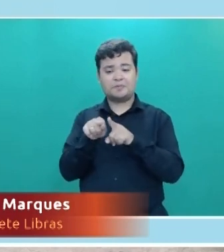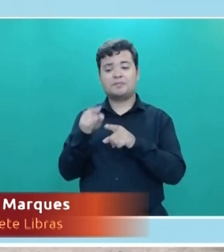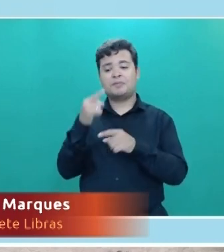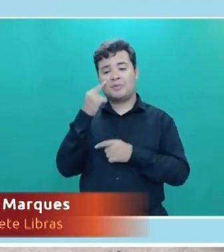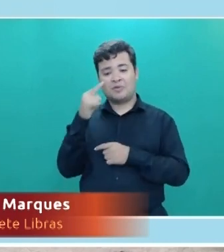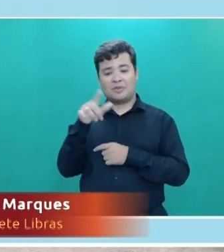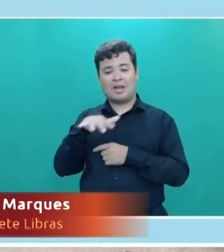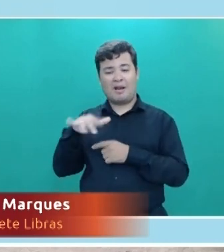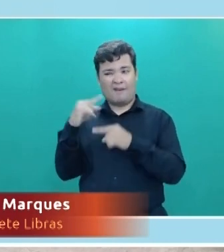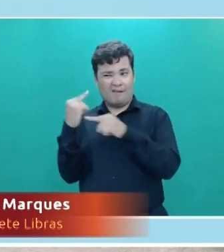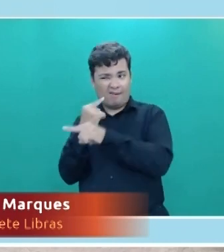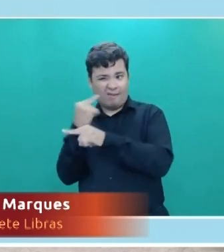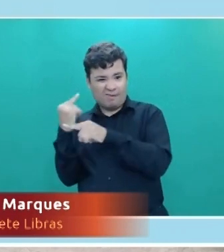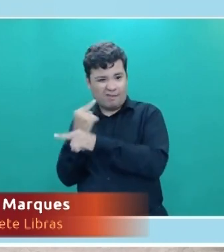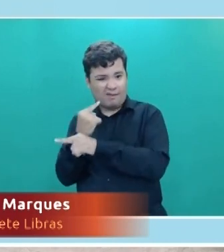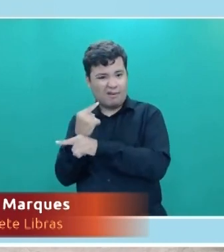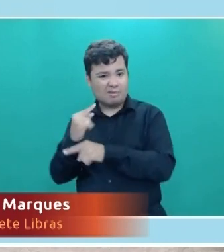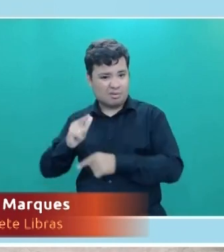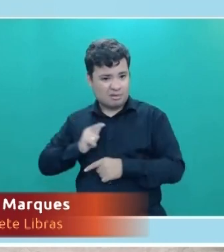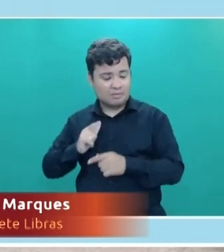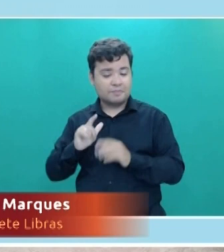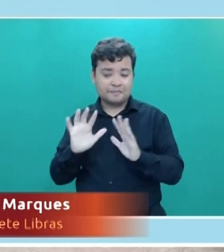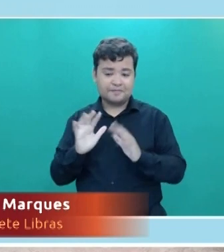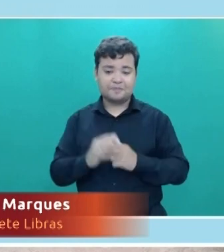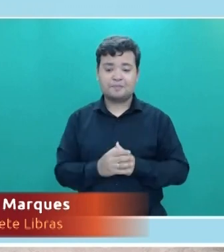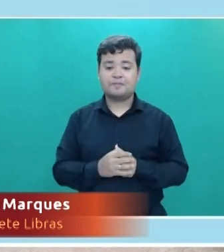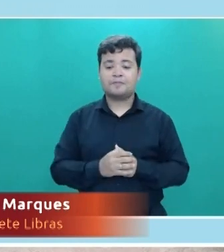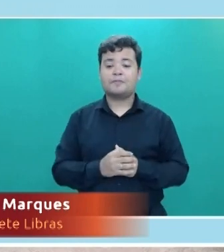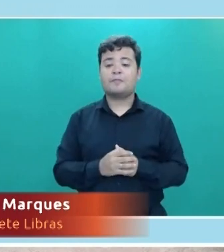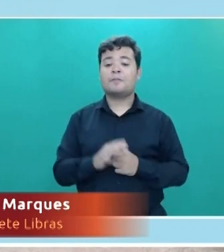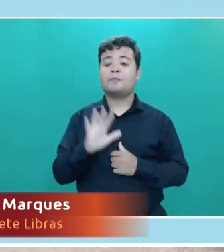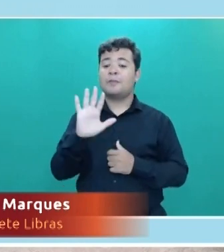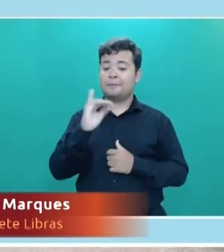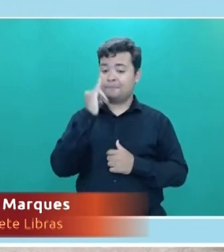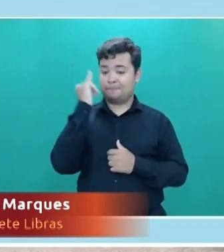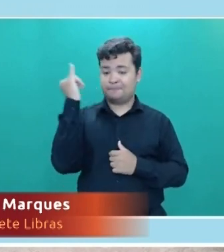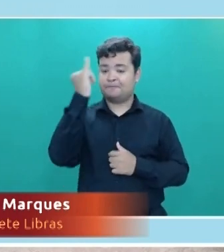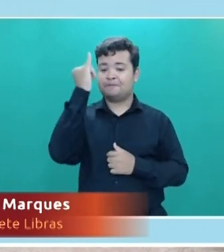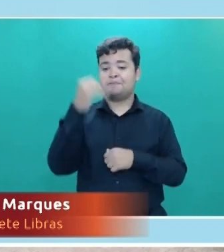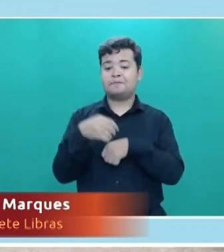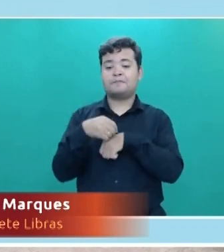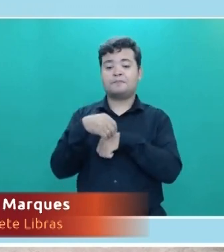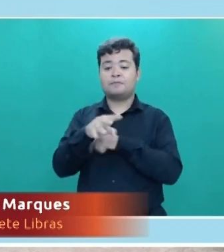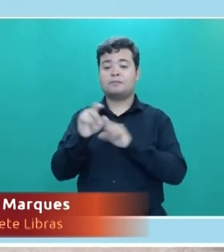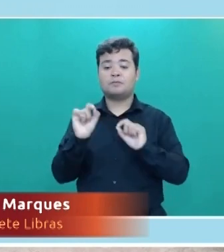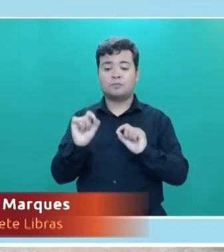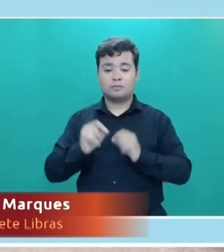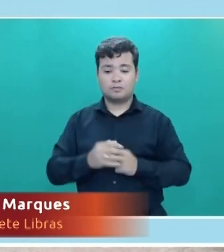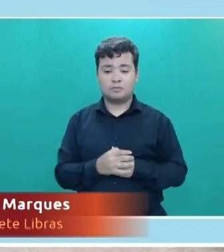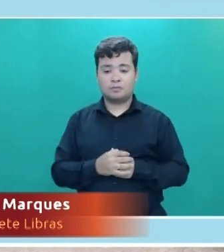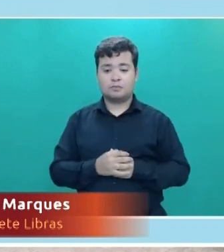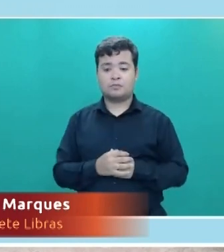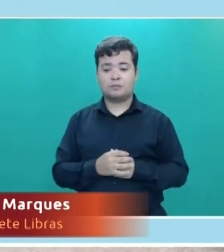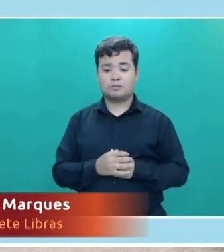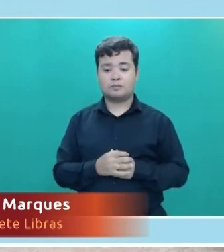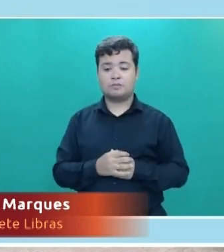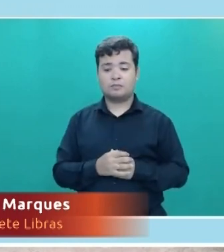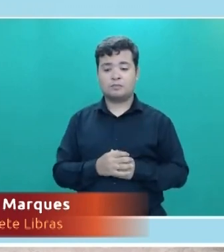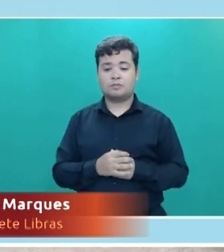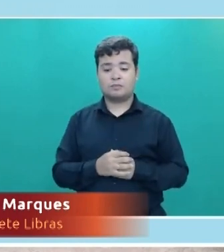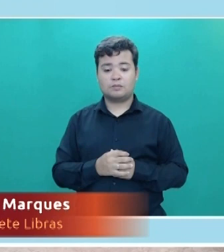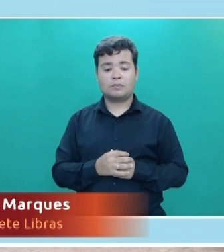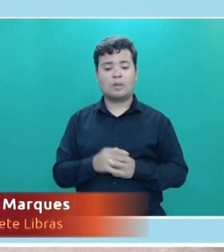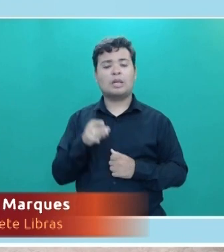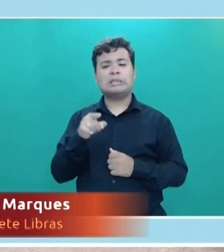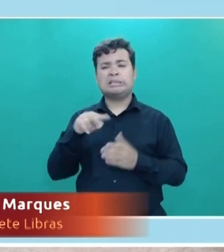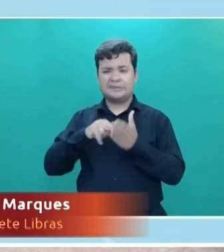né? Ou em Seldon. É importante aqui salientar que, assim, nem todos os incels vão chegar ao extremismo violento,